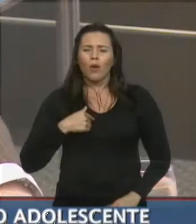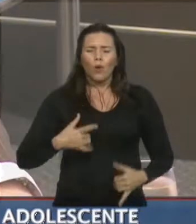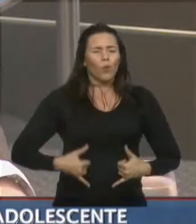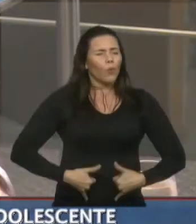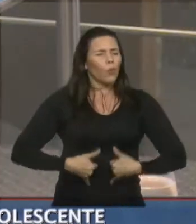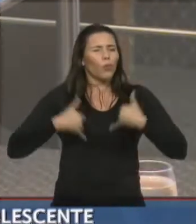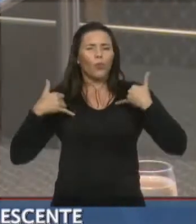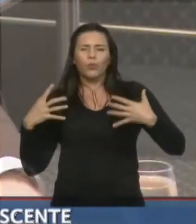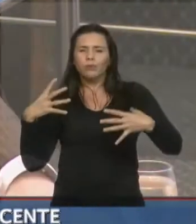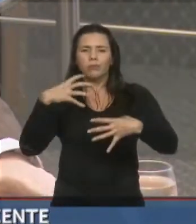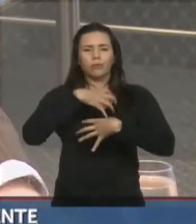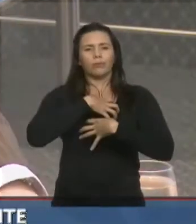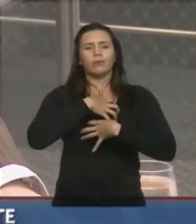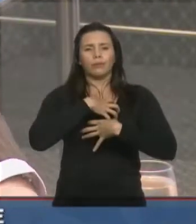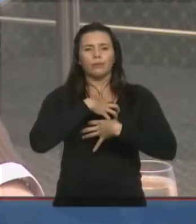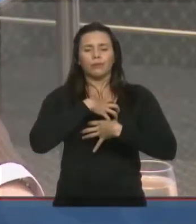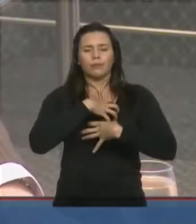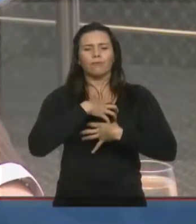deputado